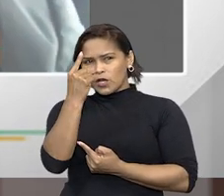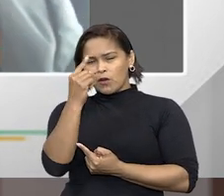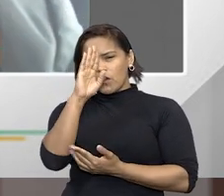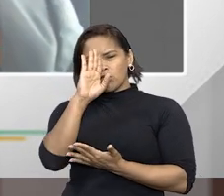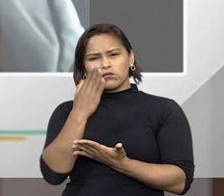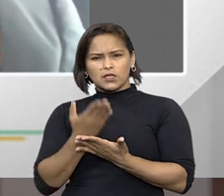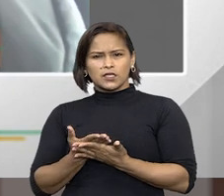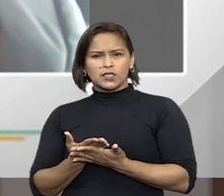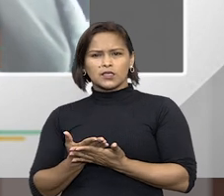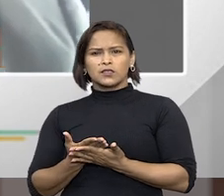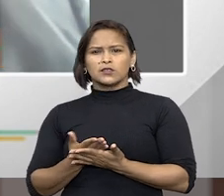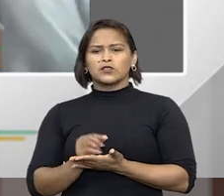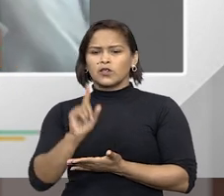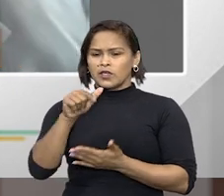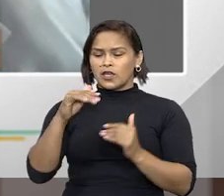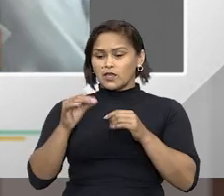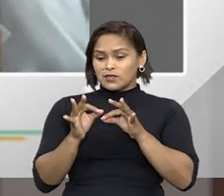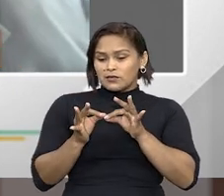essa extensão